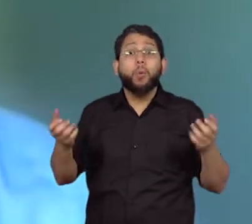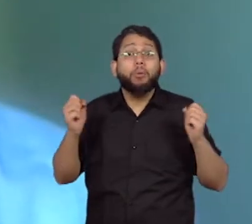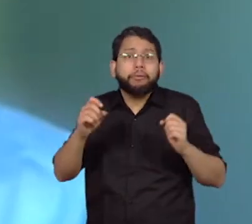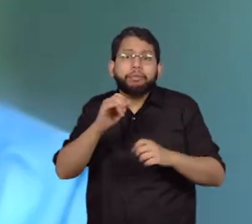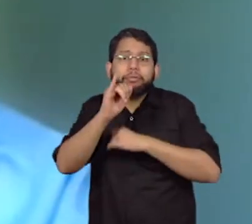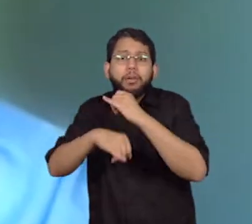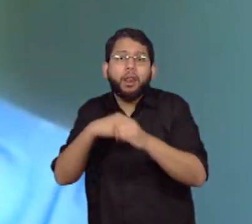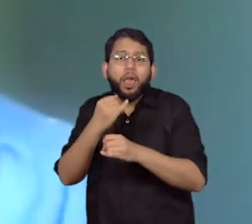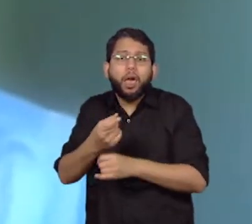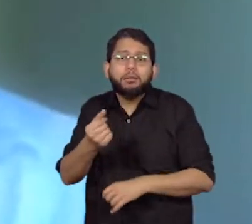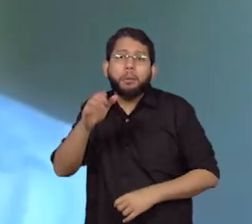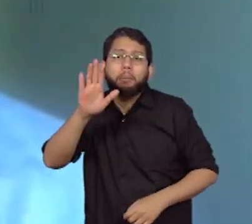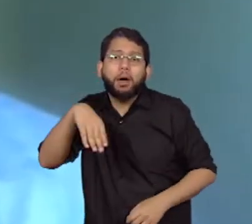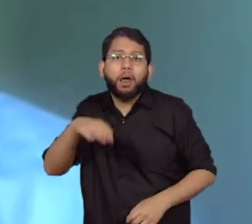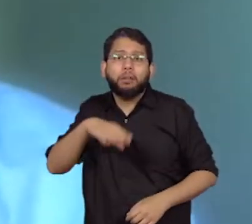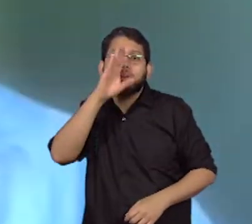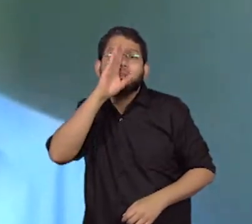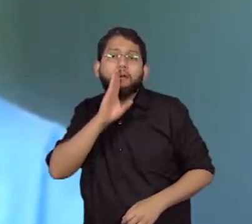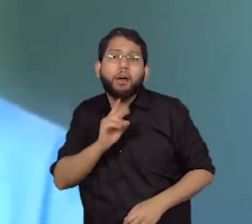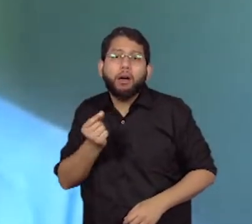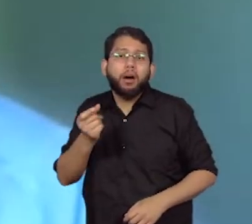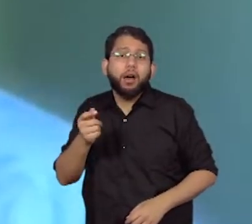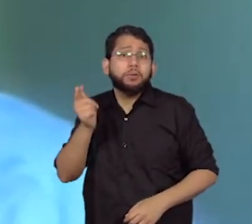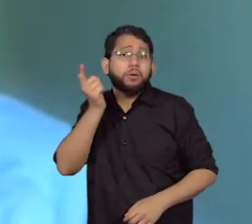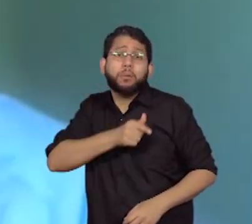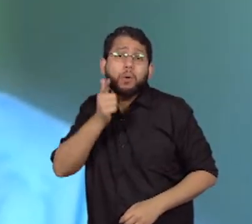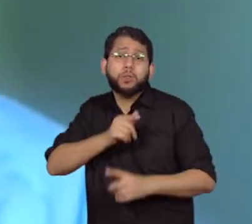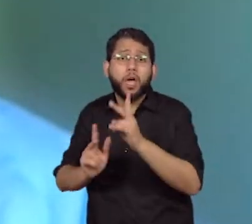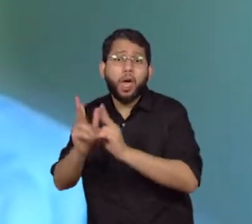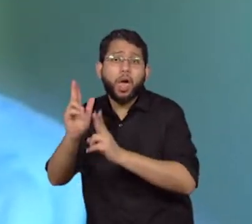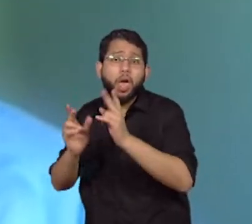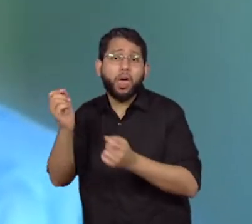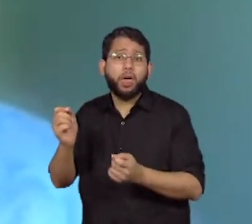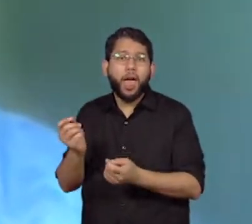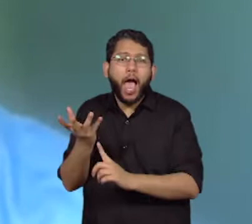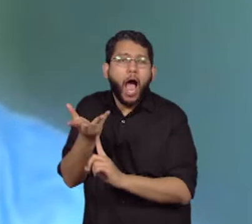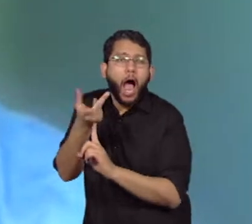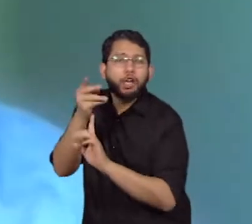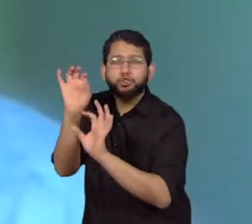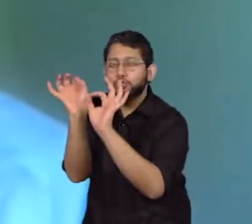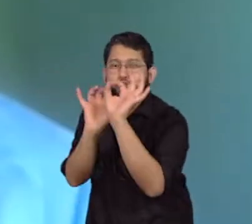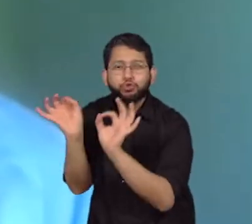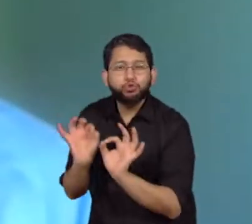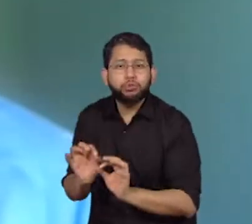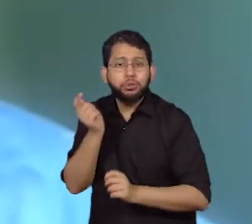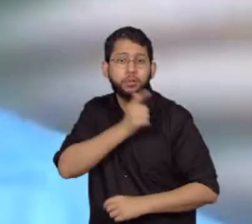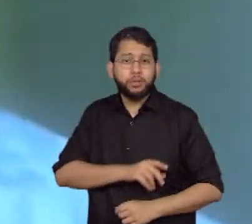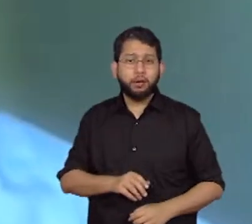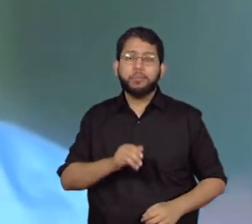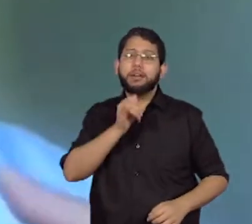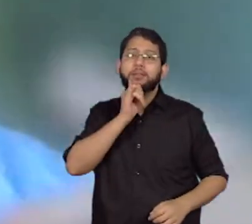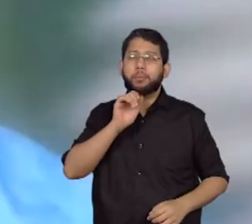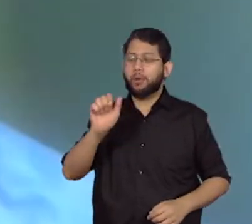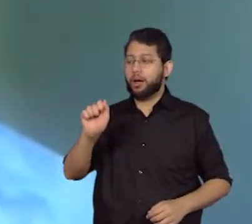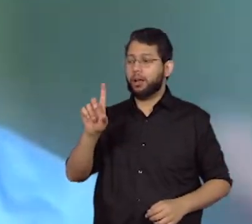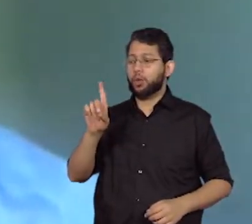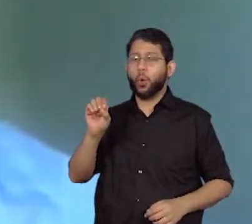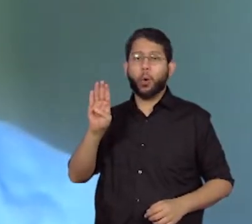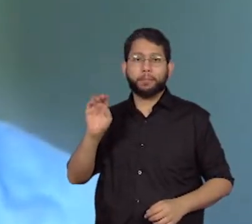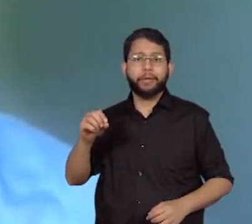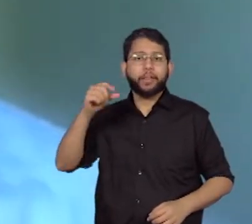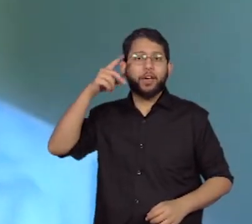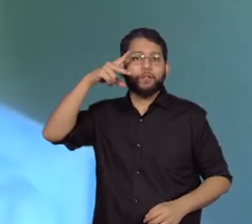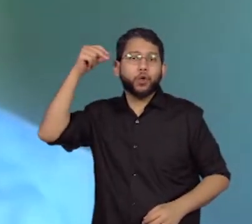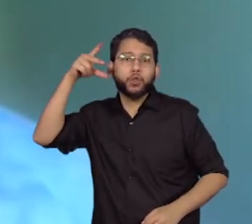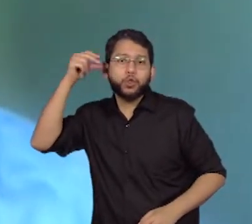edição na internet, de arte. Hoje, você pode fazer uma assinatura do pacote Adobe, que tem Photoshop, Premiere,